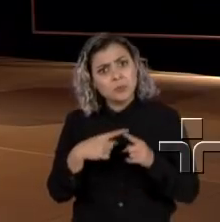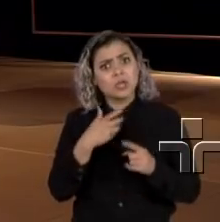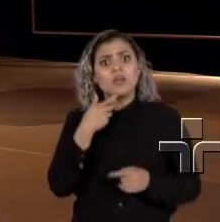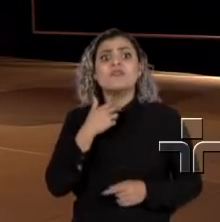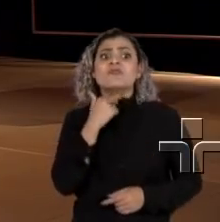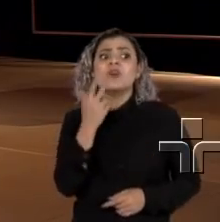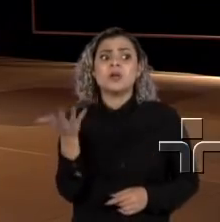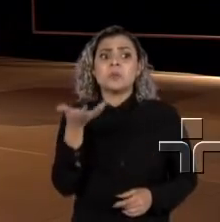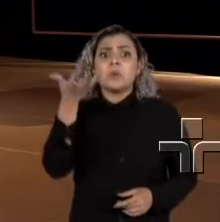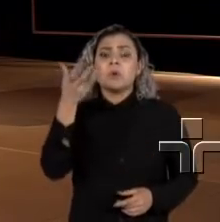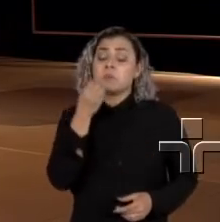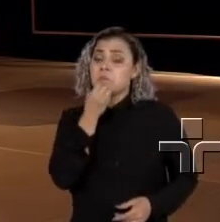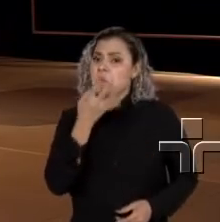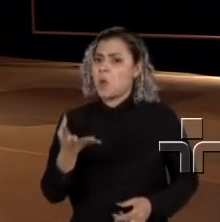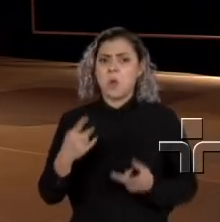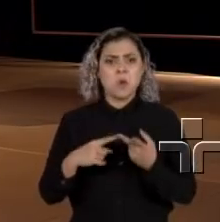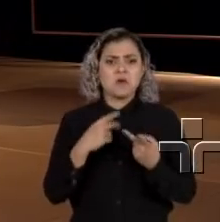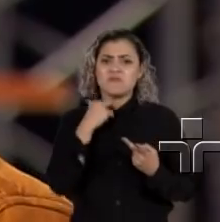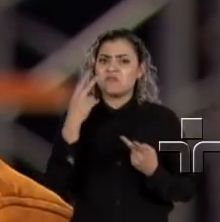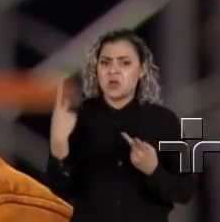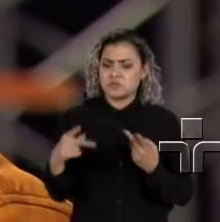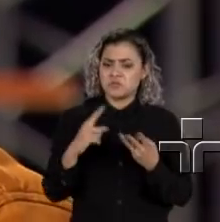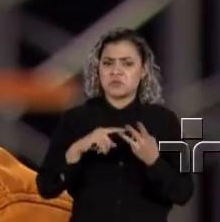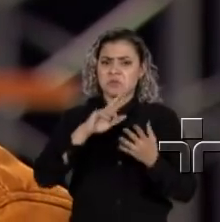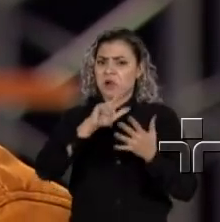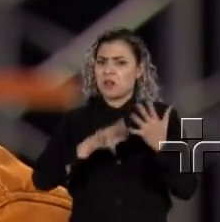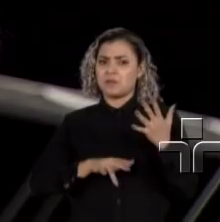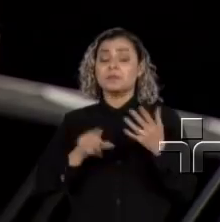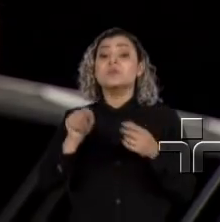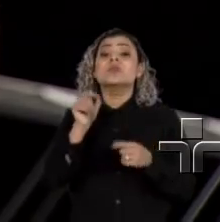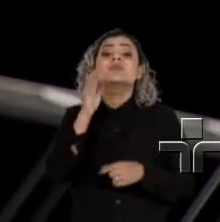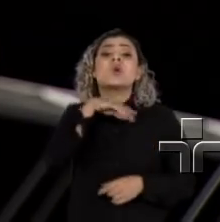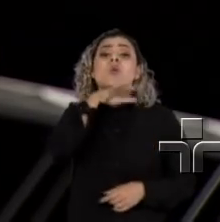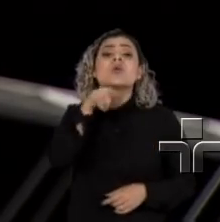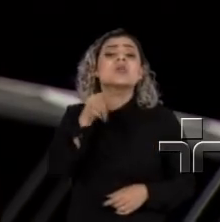muito, atua muito. O que você faz mal? Me conta aí.